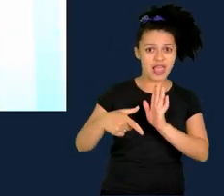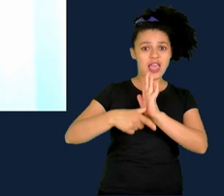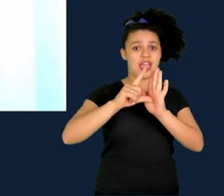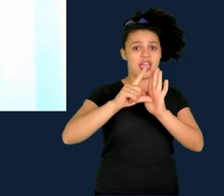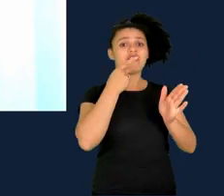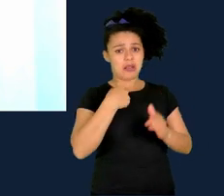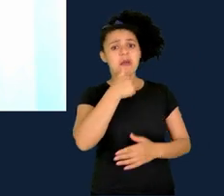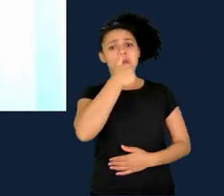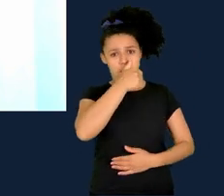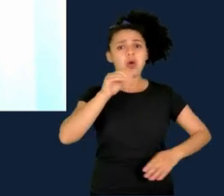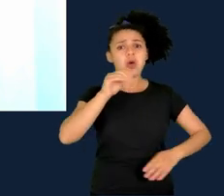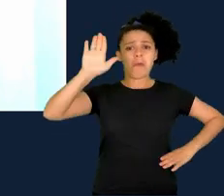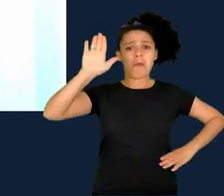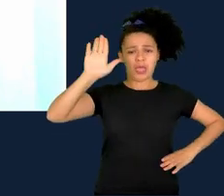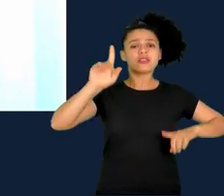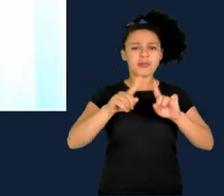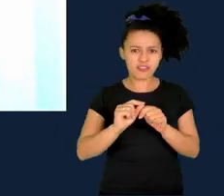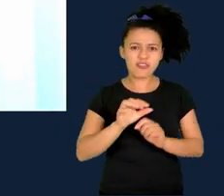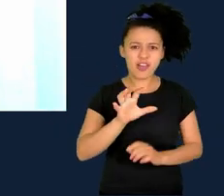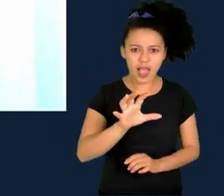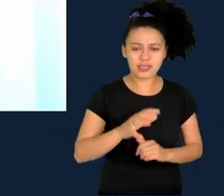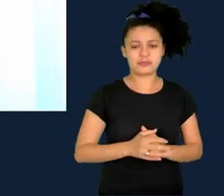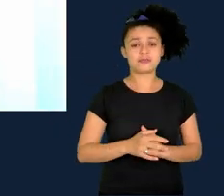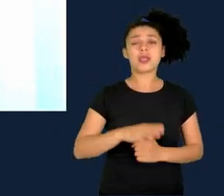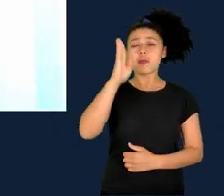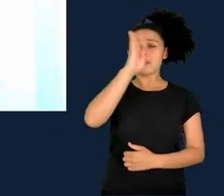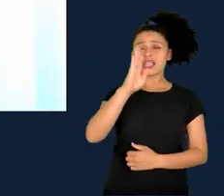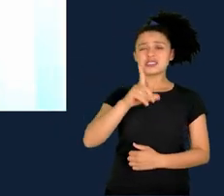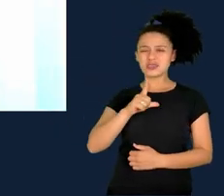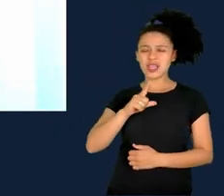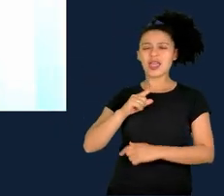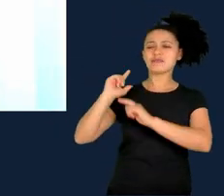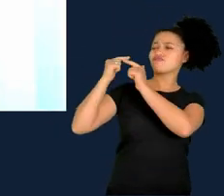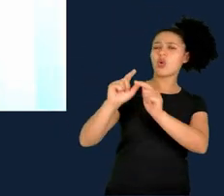O Brasil tem até uma certa tradição em monitorar o